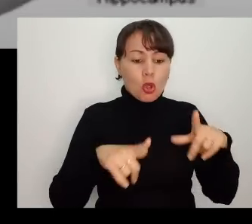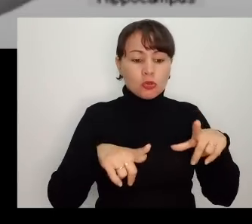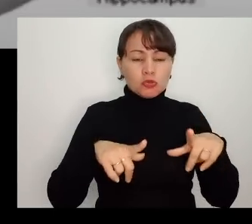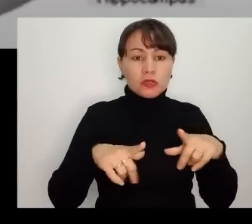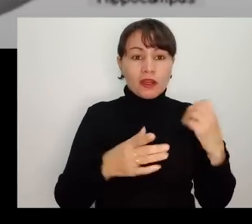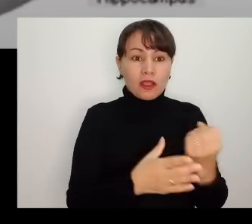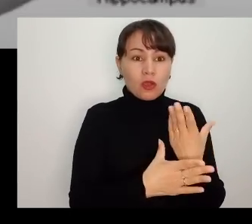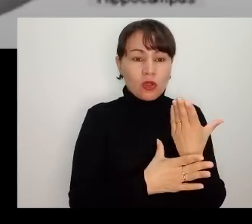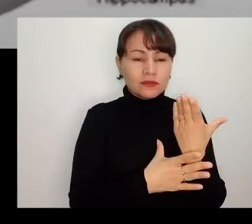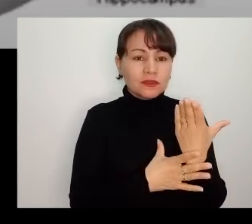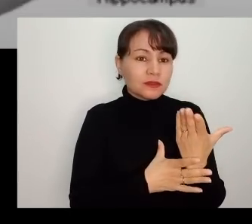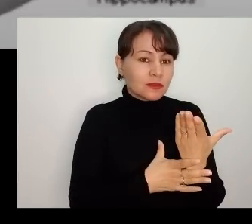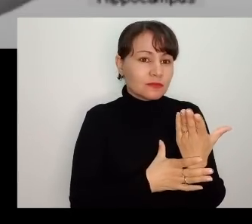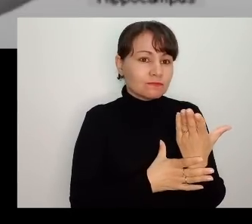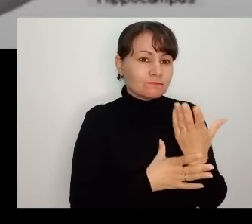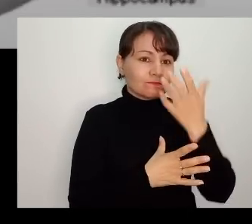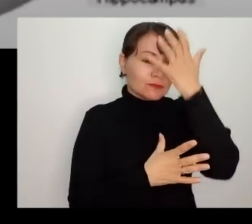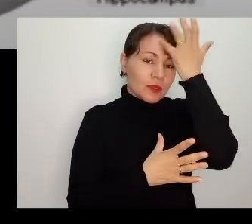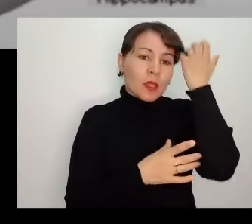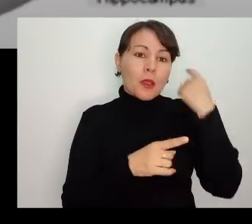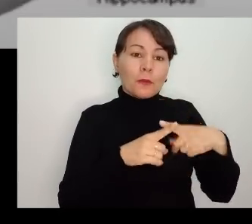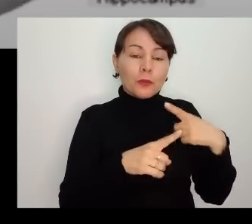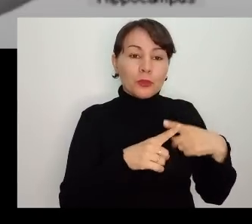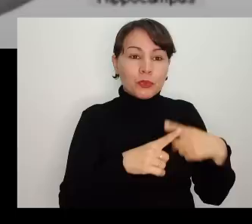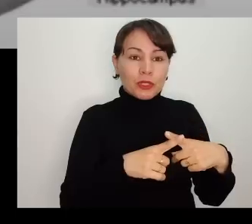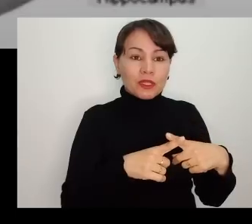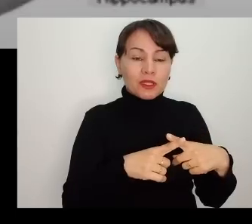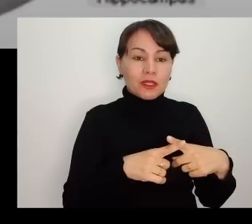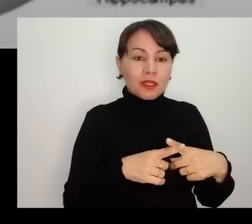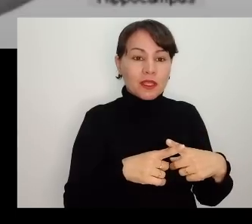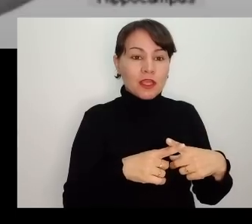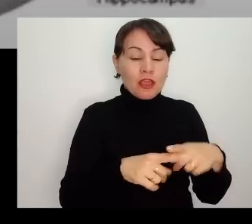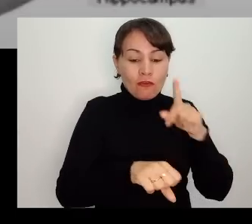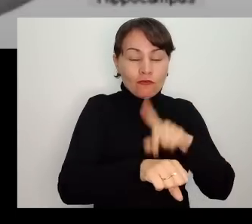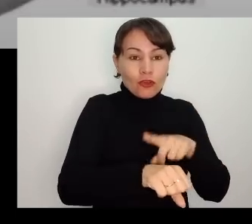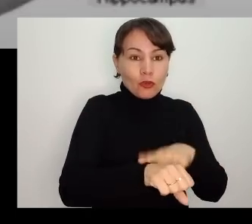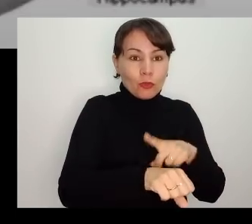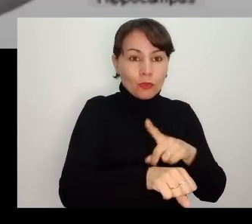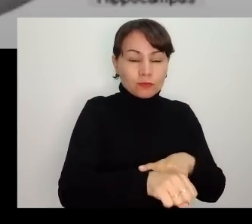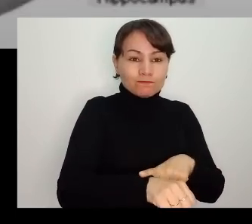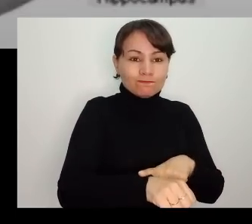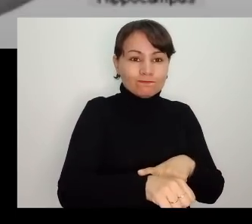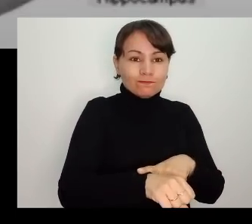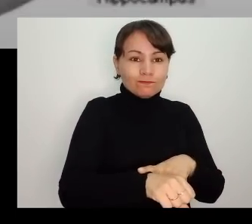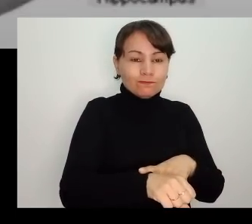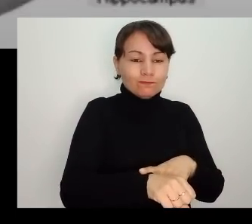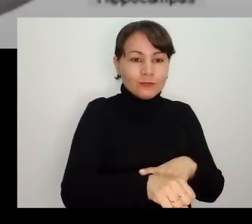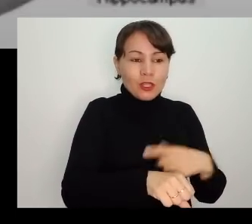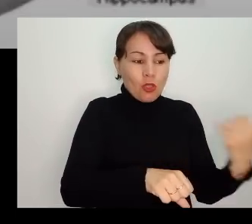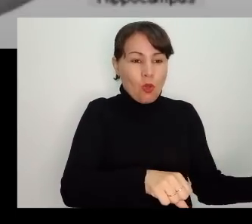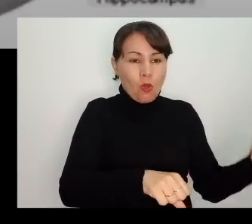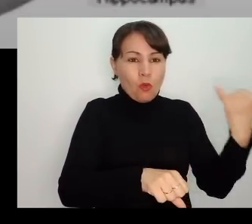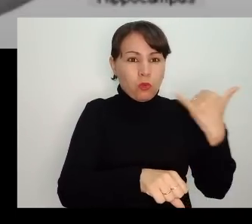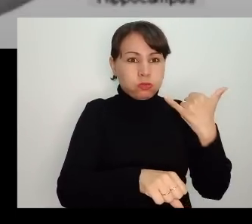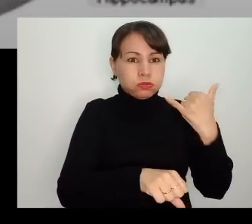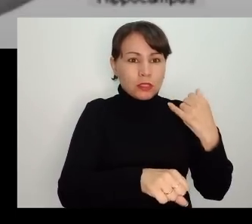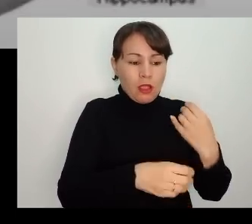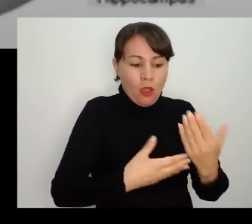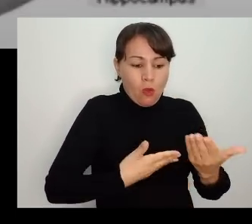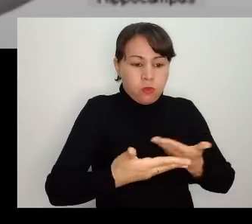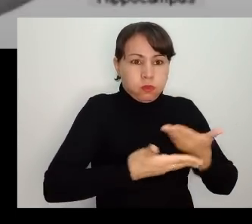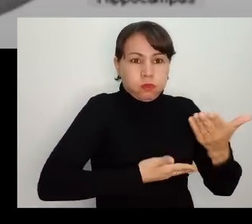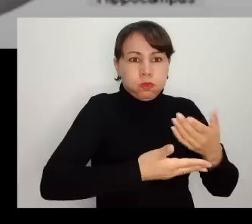sabe o local que se encontrava? Justamente porque teve um evento, um acontecimento que envolveu